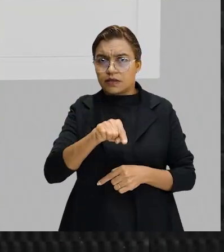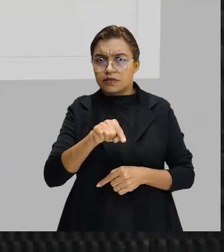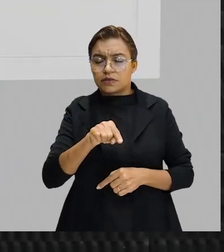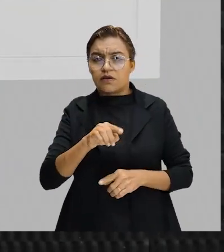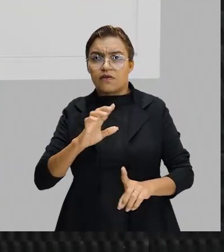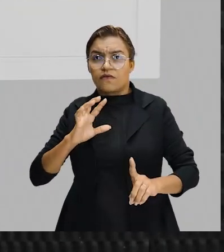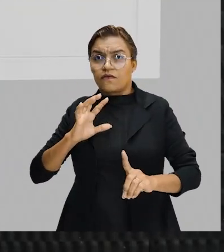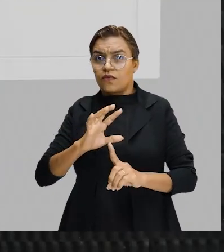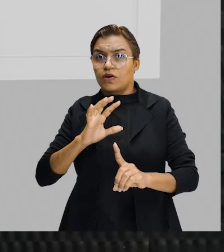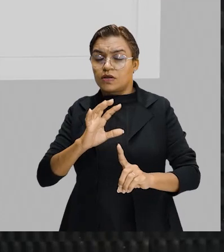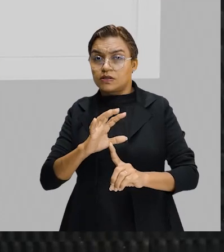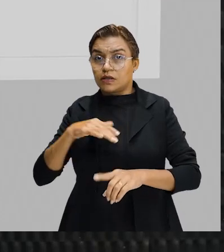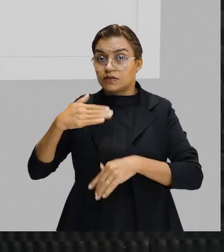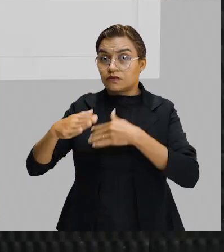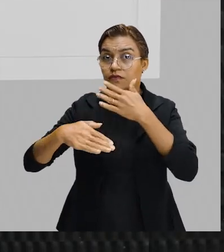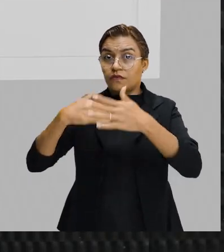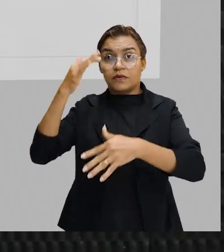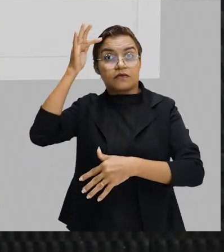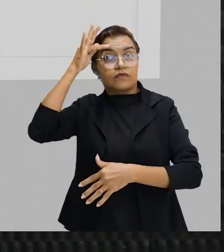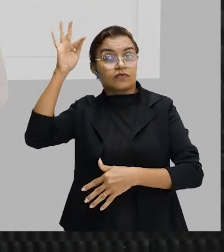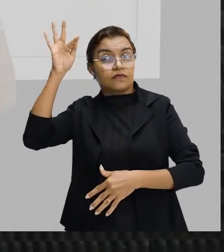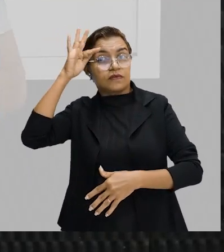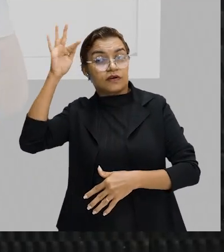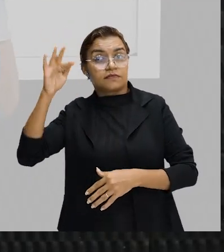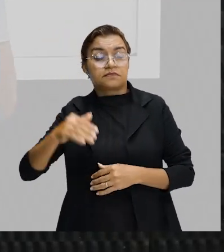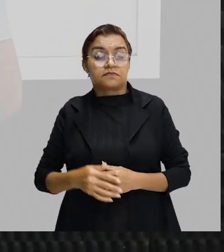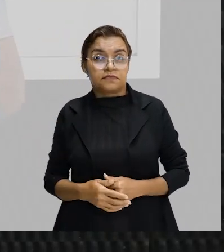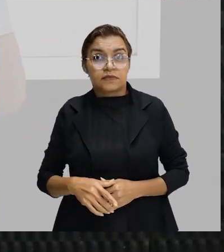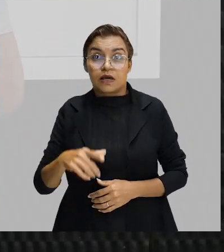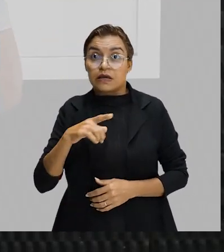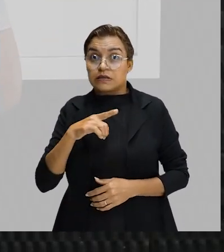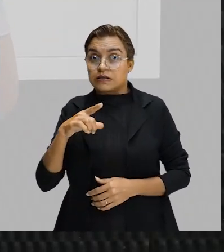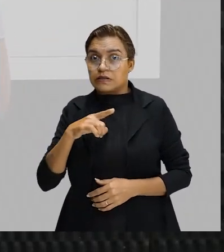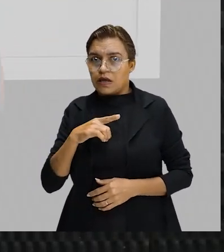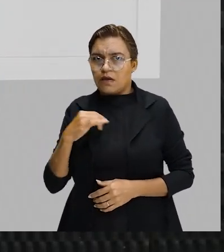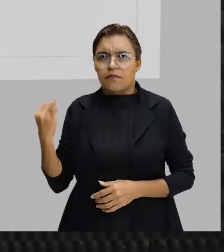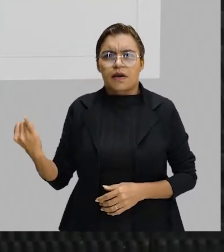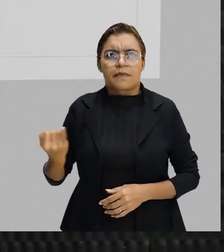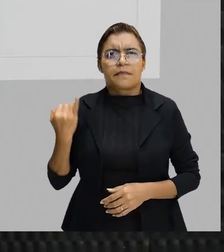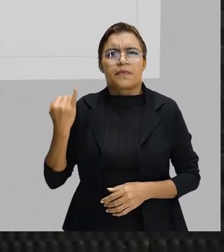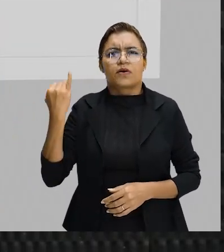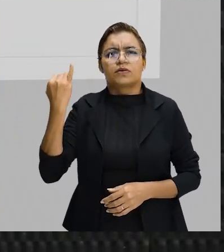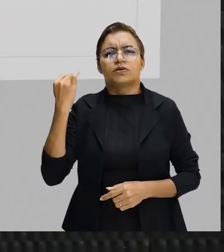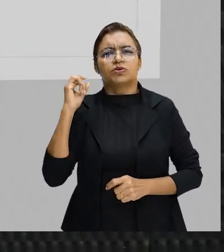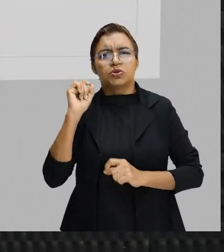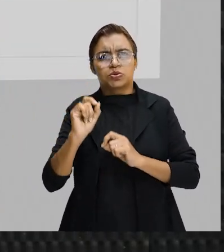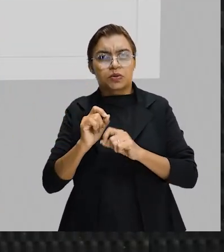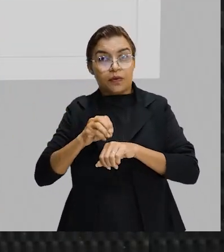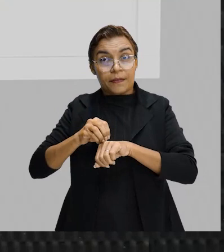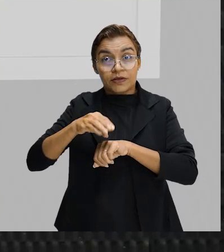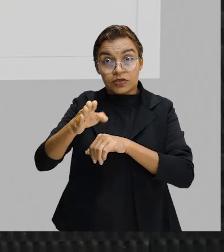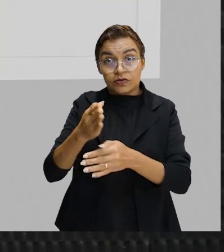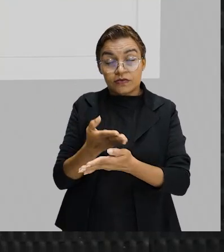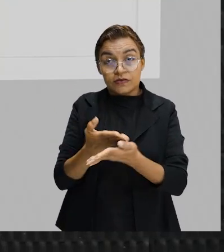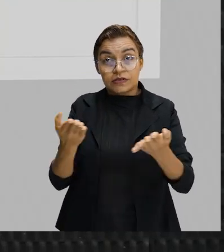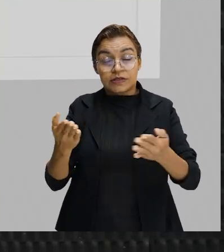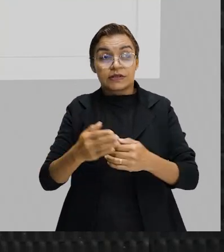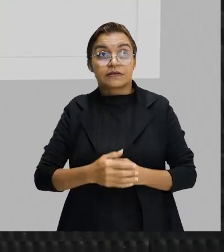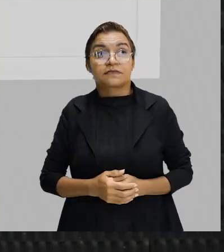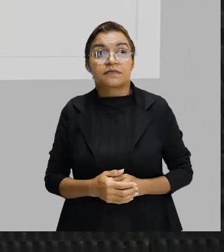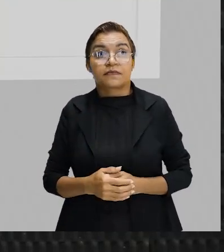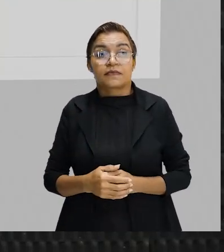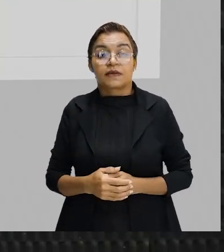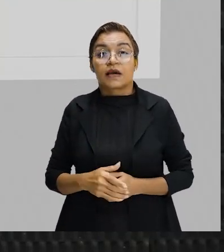esse grande desenvolvimento da filosofia? Bom, aí nós temos um elemento que é fundamental que a gente compartilha com vocês. Nós temos a